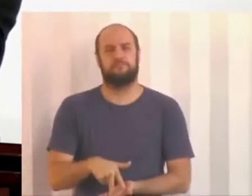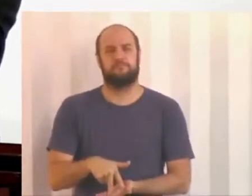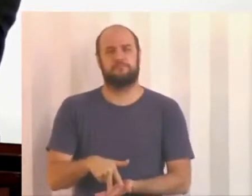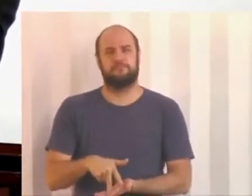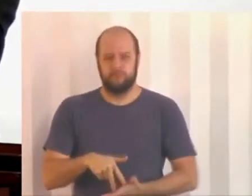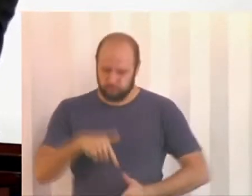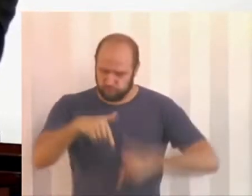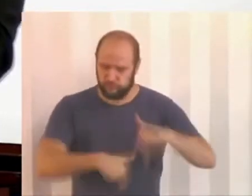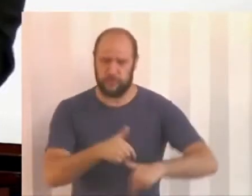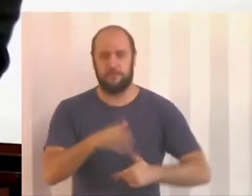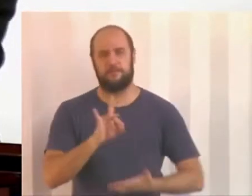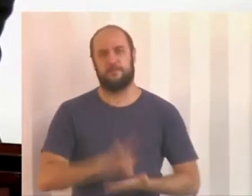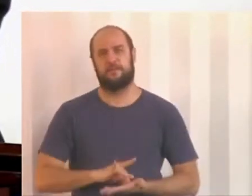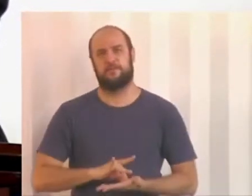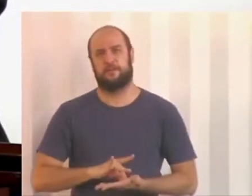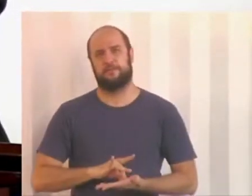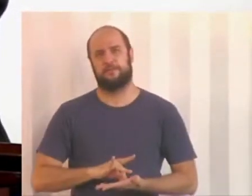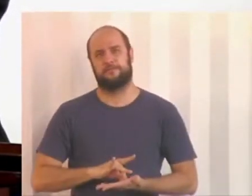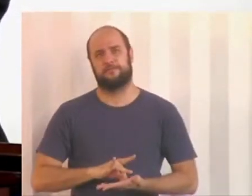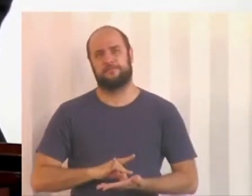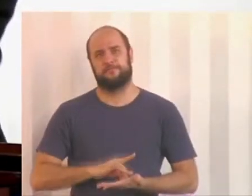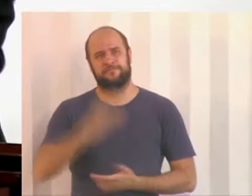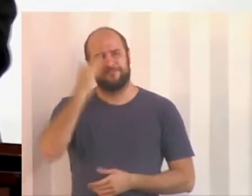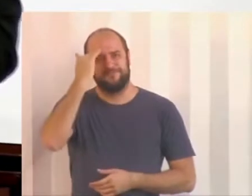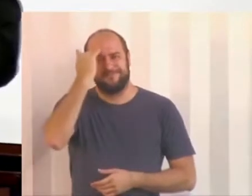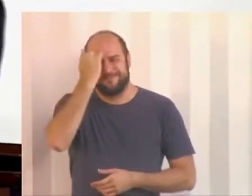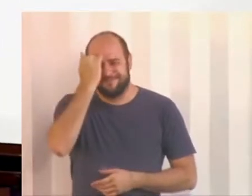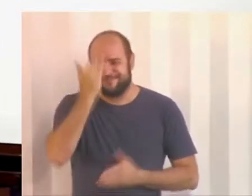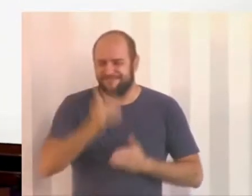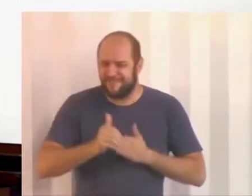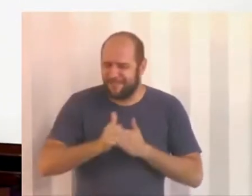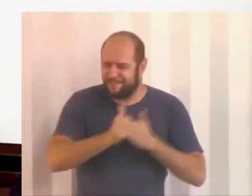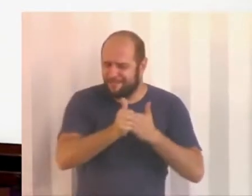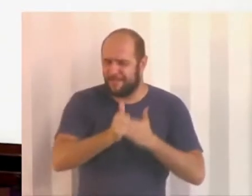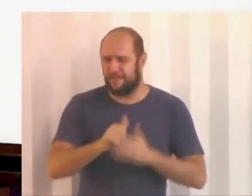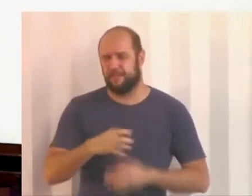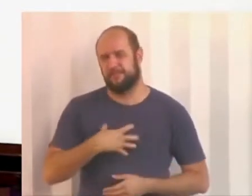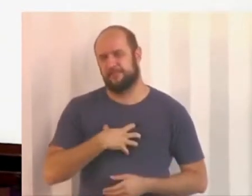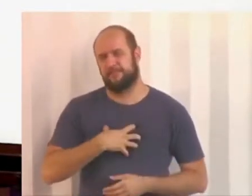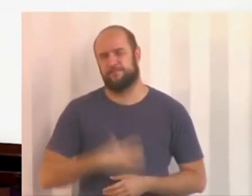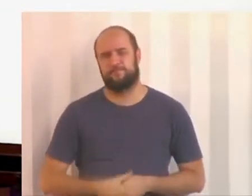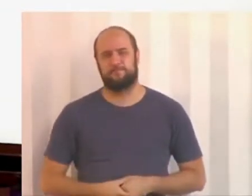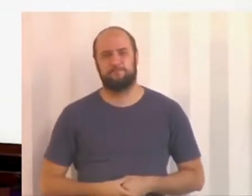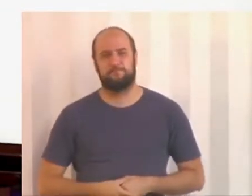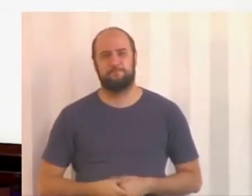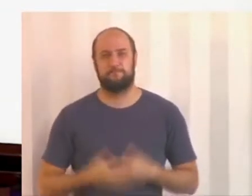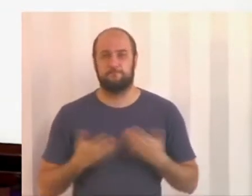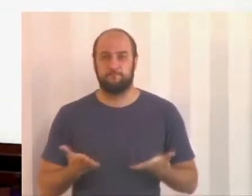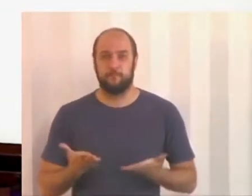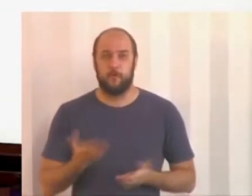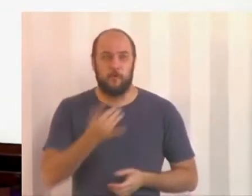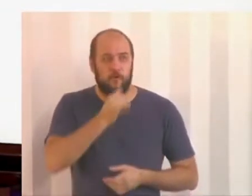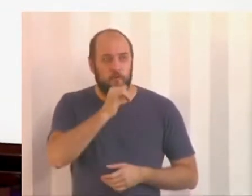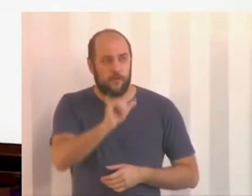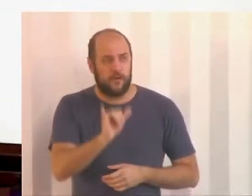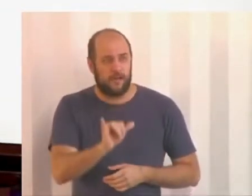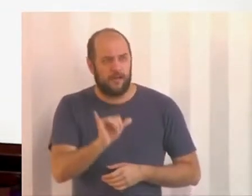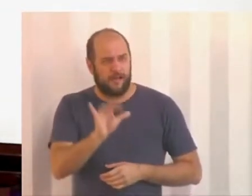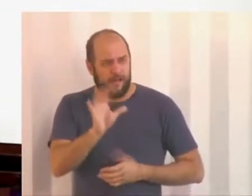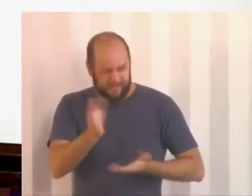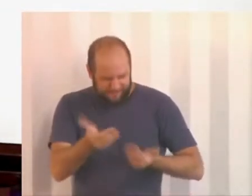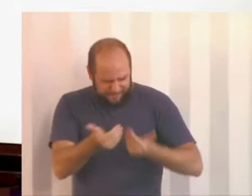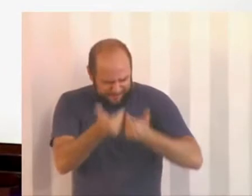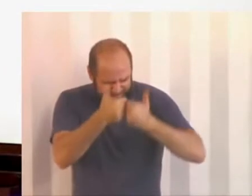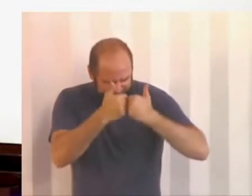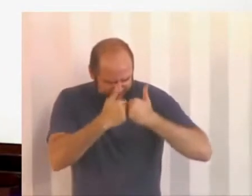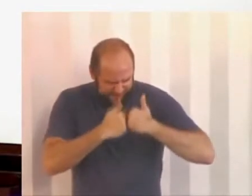comunicarem que você deve fazer algo pelo outro. Então, quando ele diz entranhados afetos, ele está